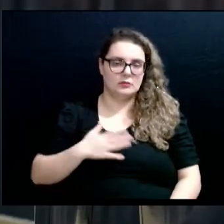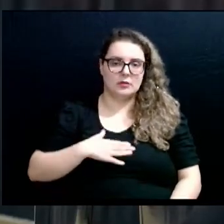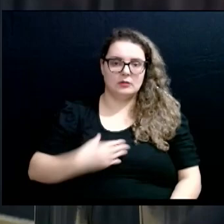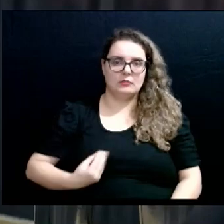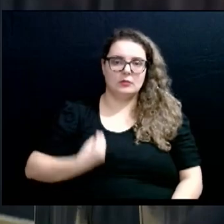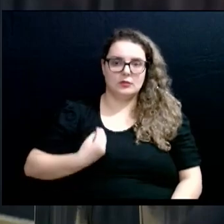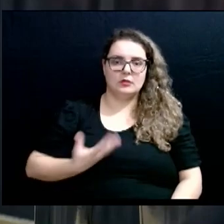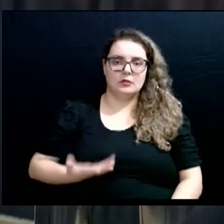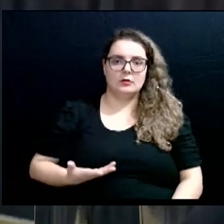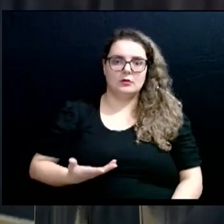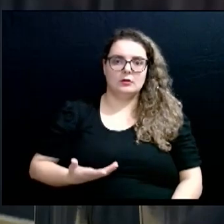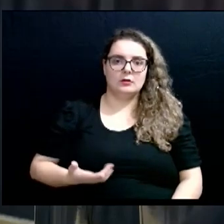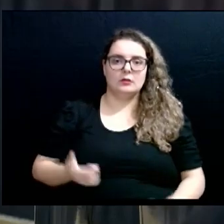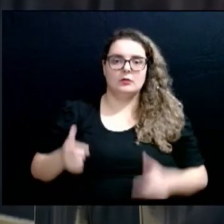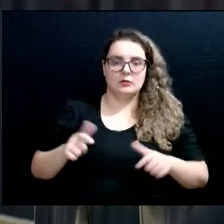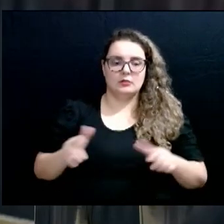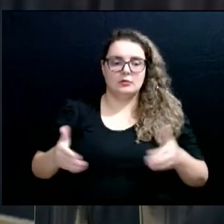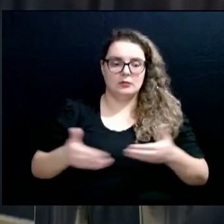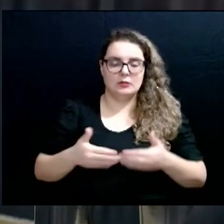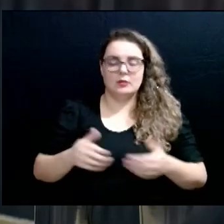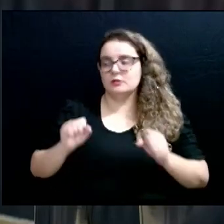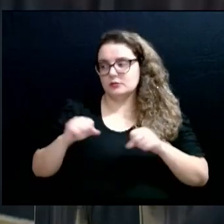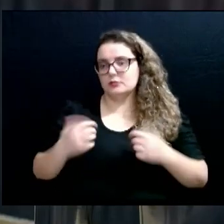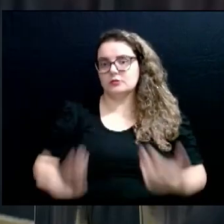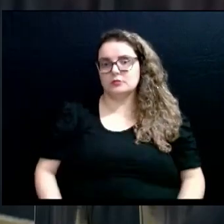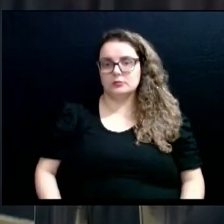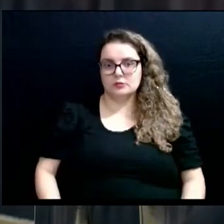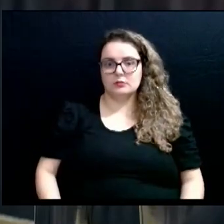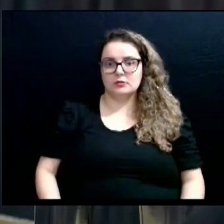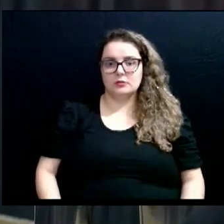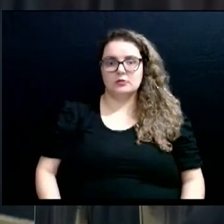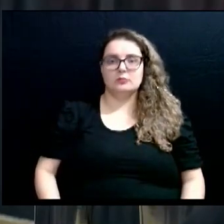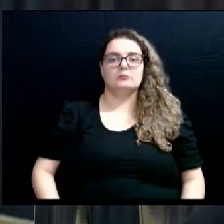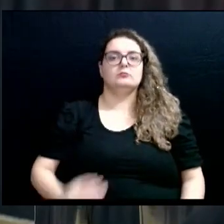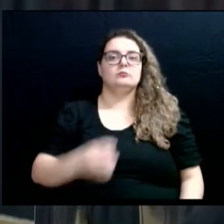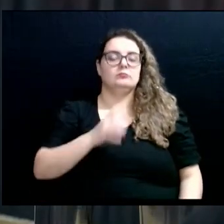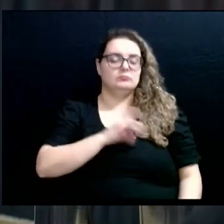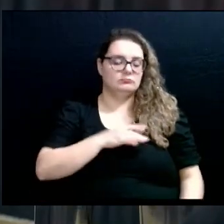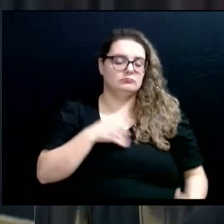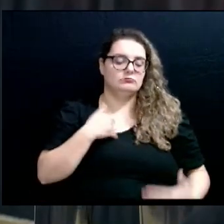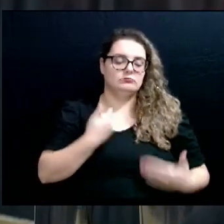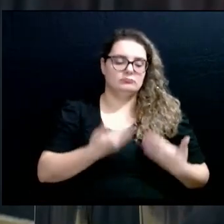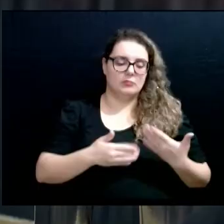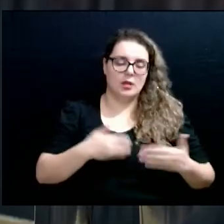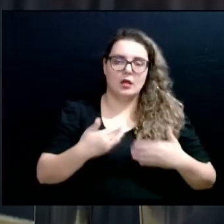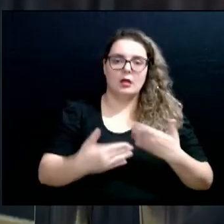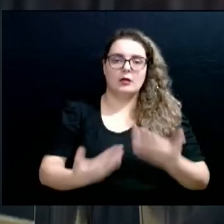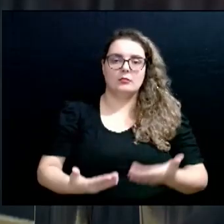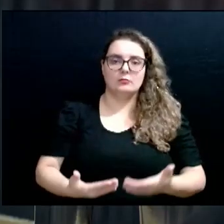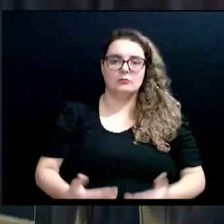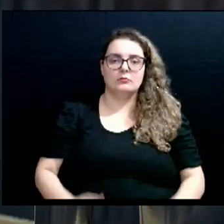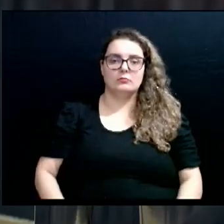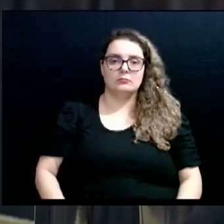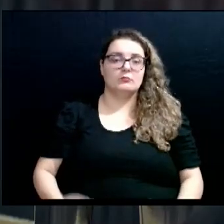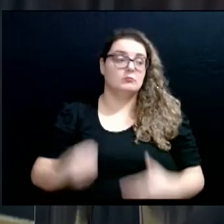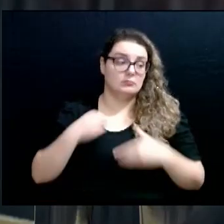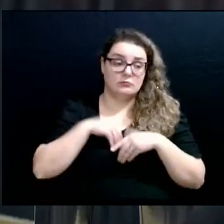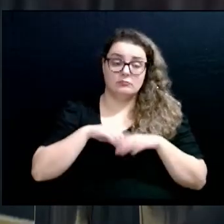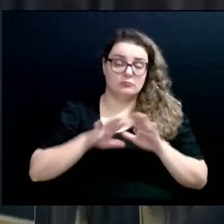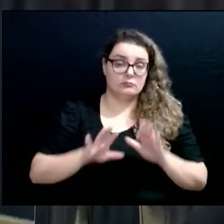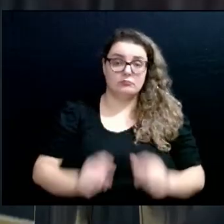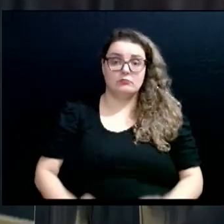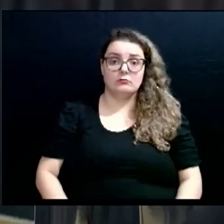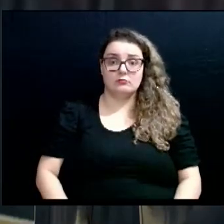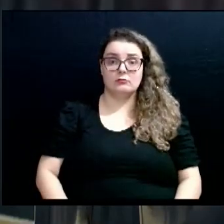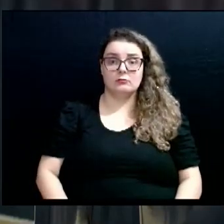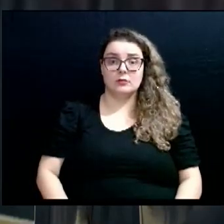muito fechados. Sim. Você vai carregando esse medo, e ele vai ficando com você. Agora, se é um medo